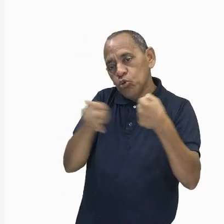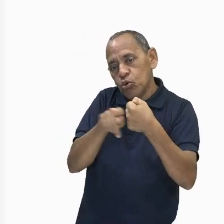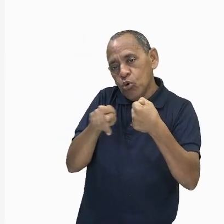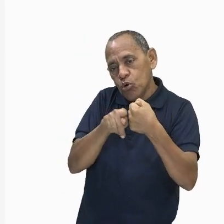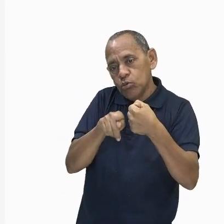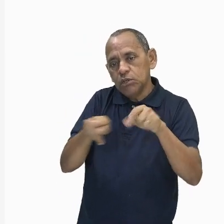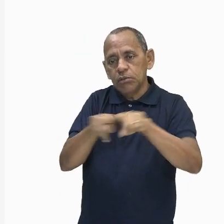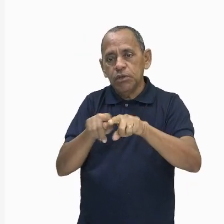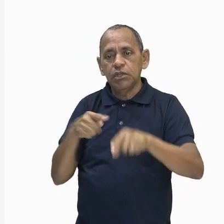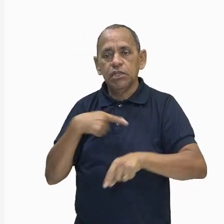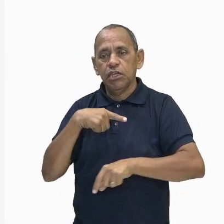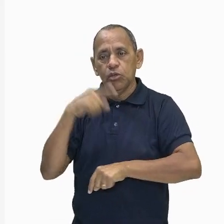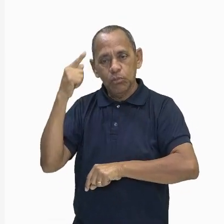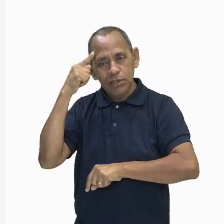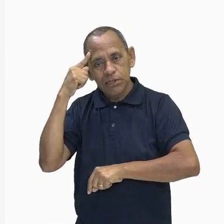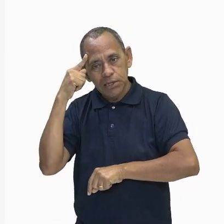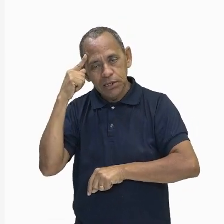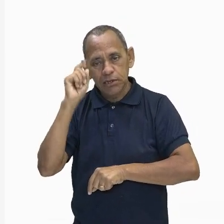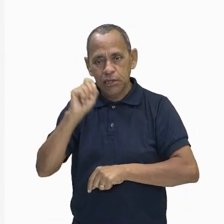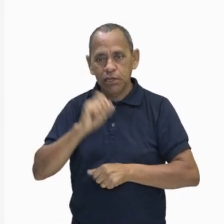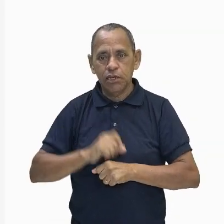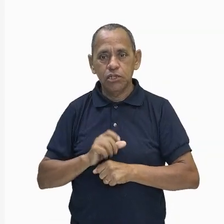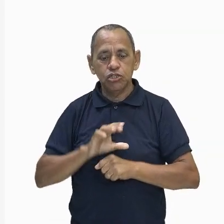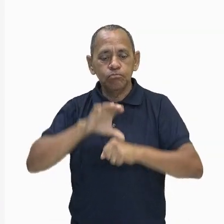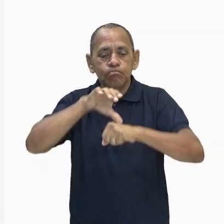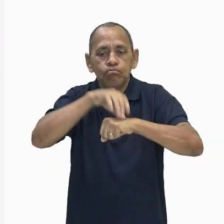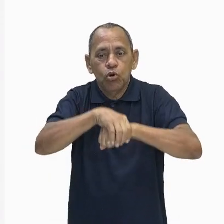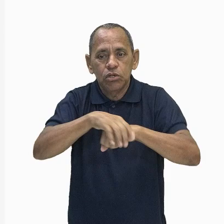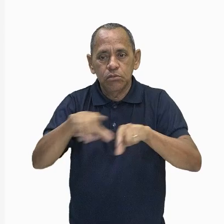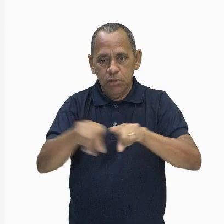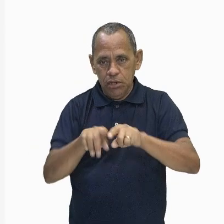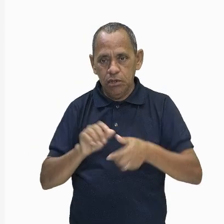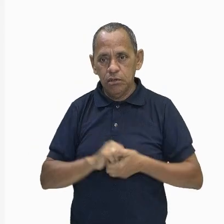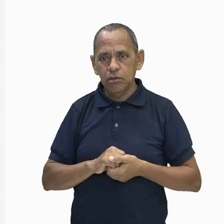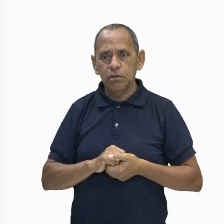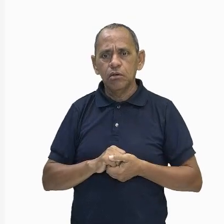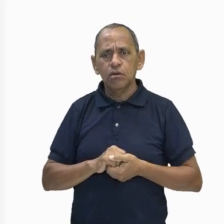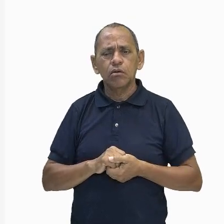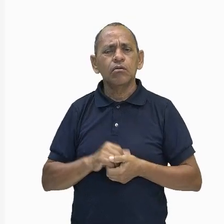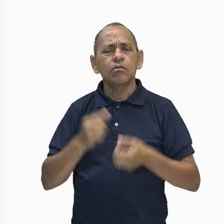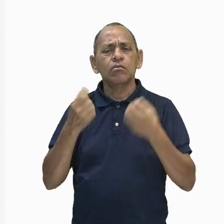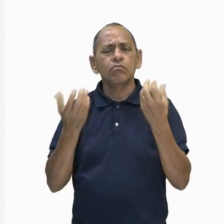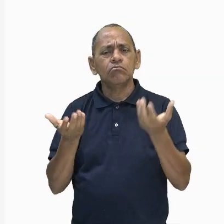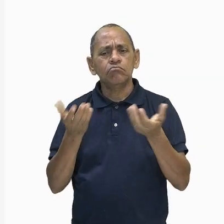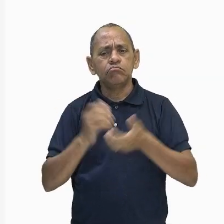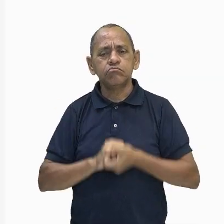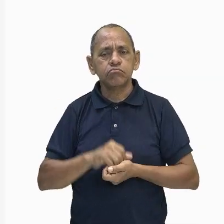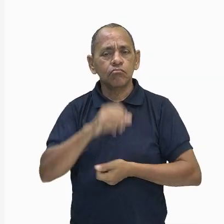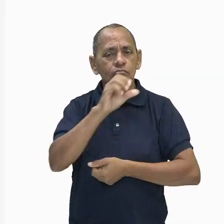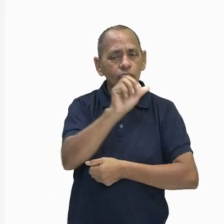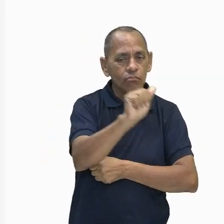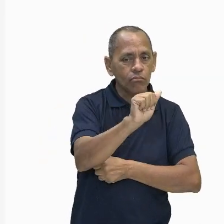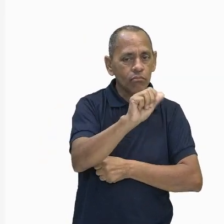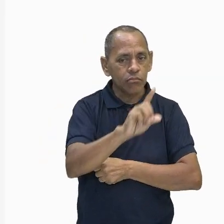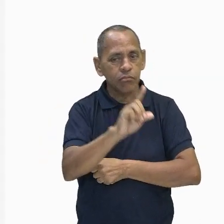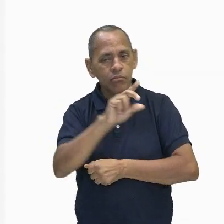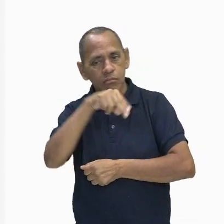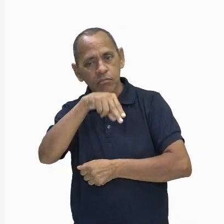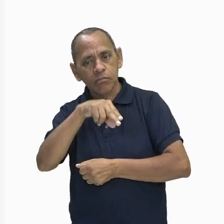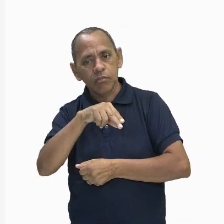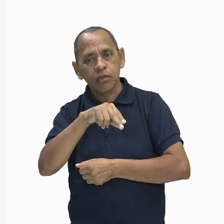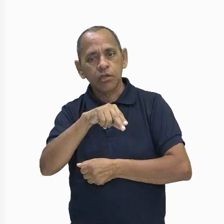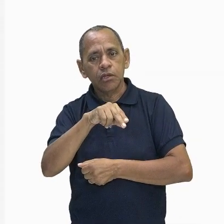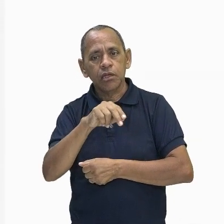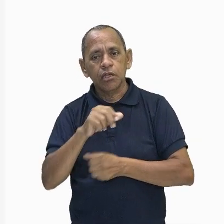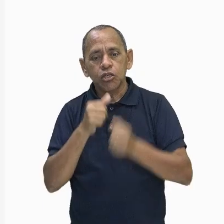ideia de posse, certo? Qual é o outro adjunto adnominal que acompanha? Qual é a outra palavra que acompanha a palavra amigos? É